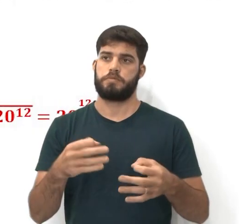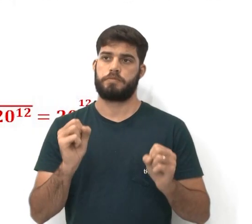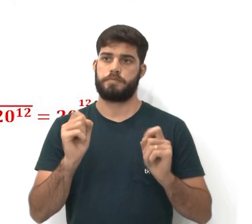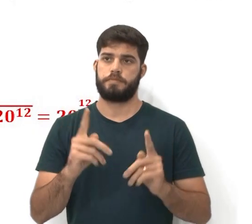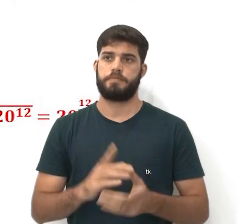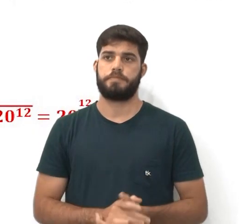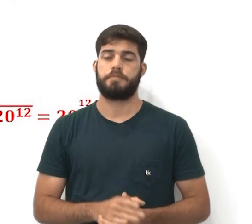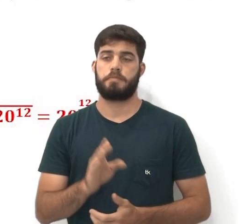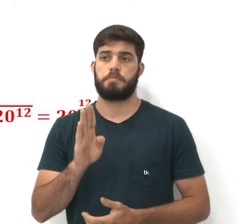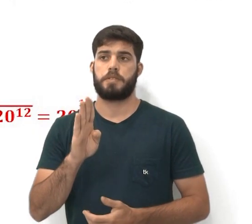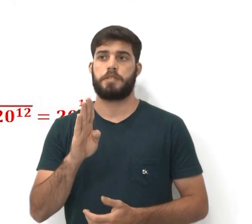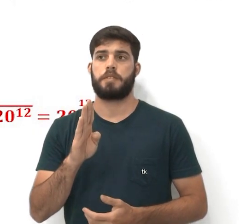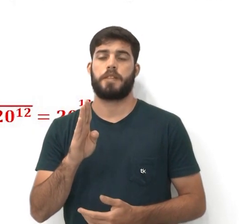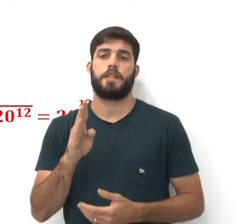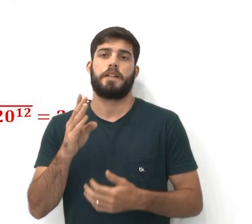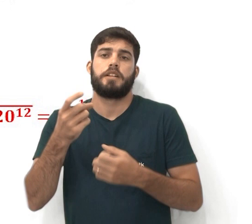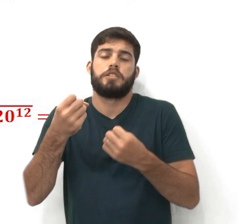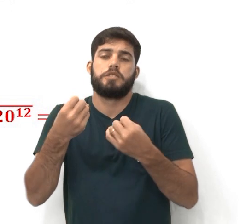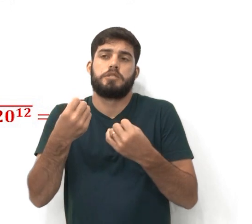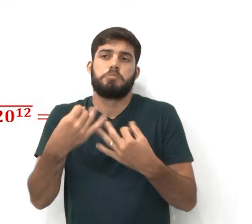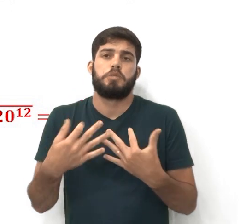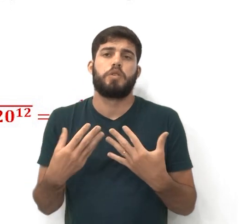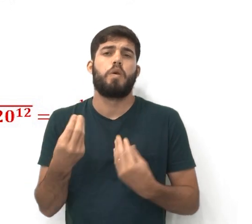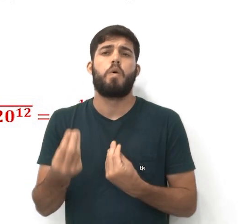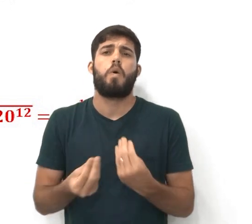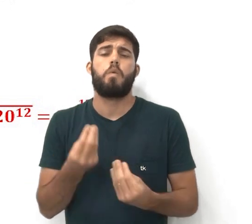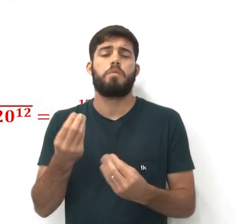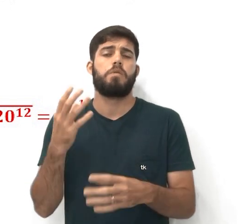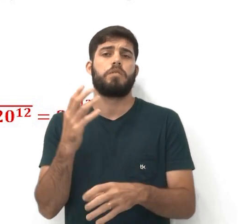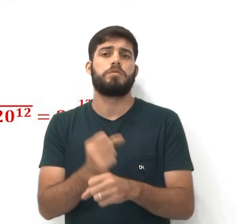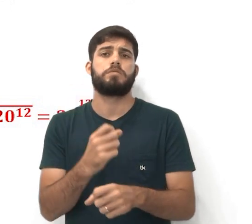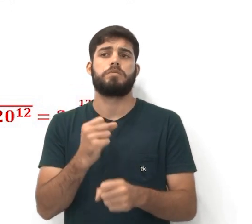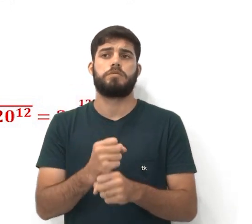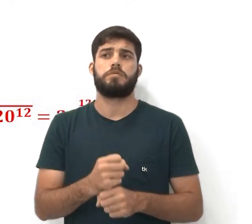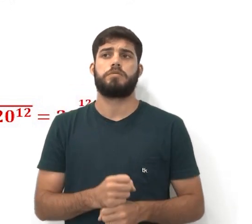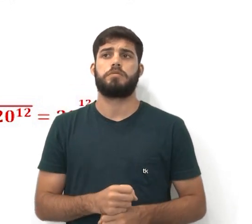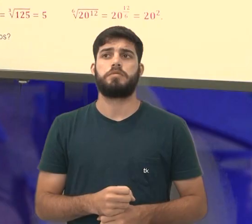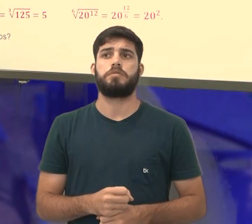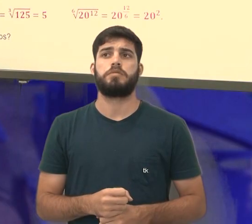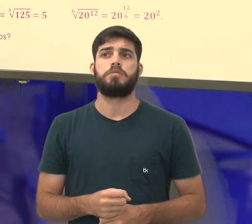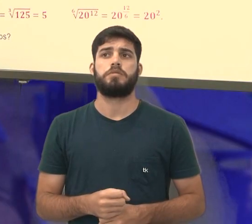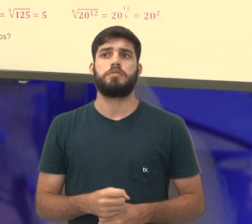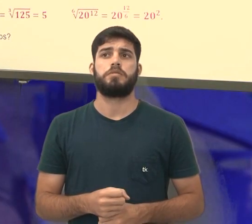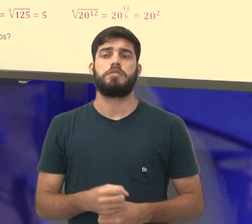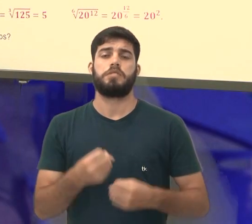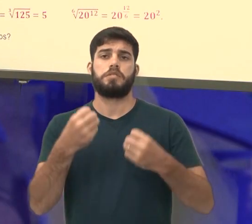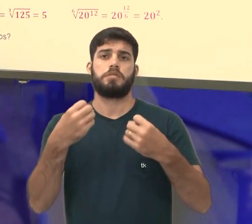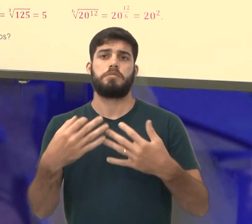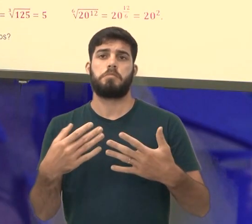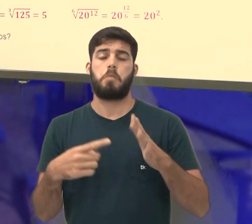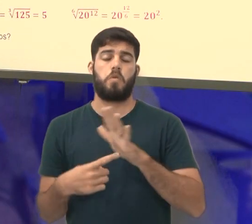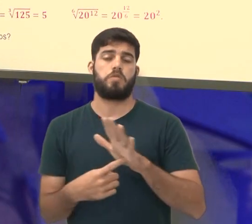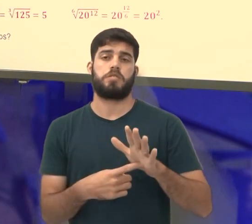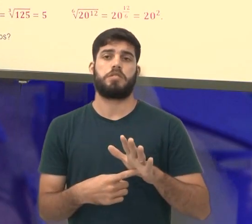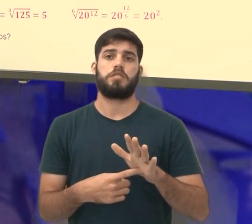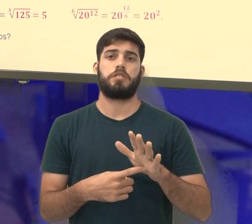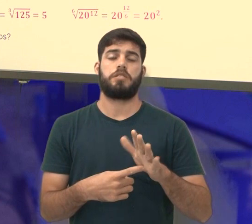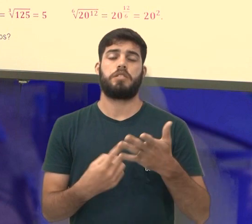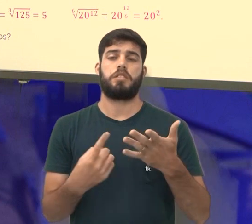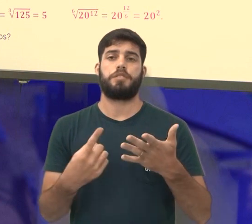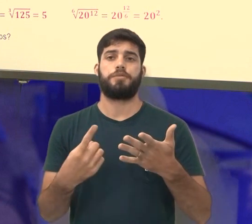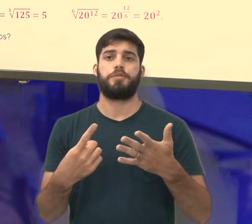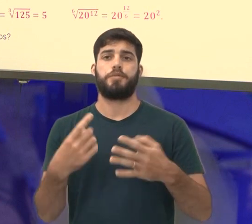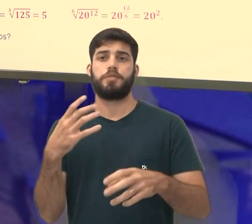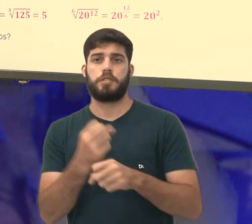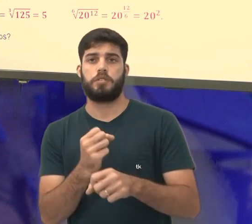Letra B. Explique a forma que você efetuou os cálculos. Aqui vocês vão descrever os cálculos que vocês fizeram e